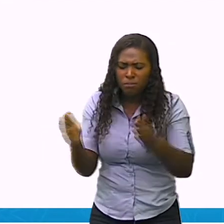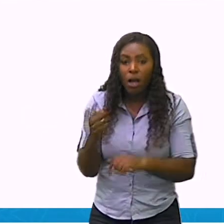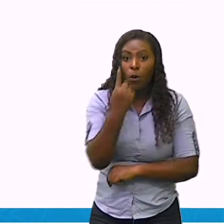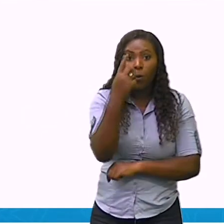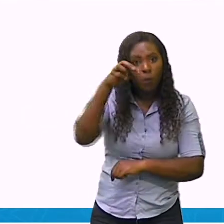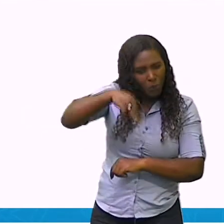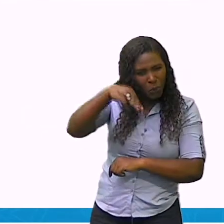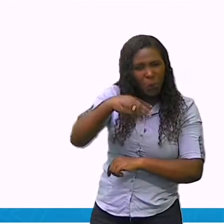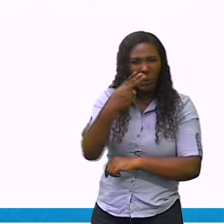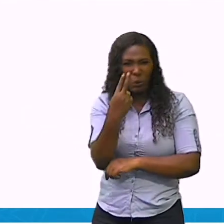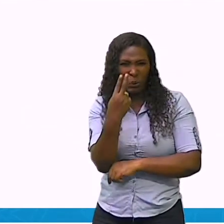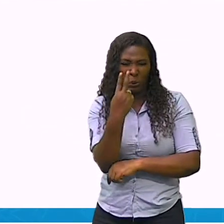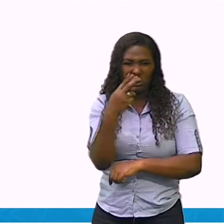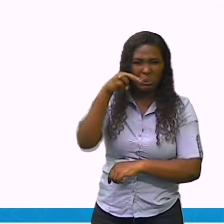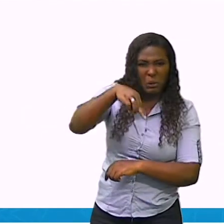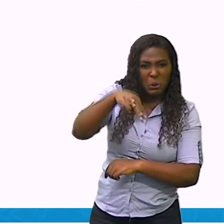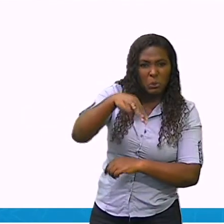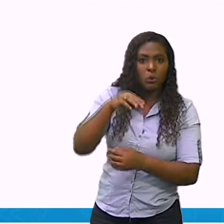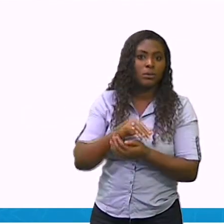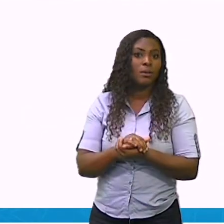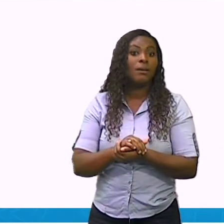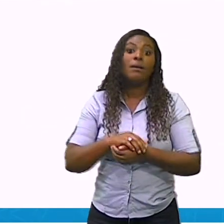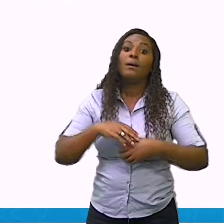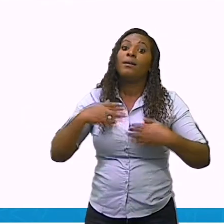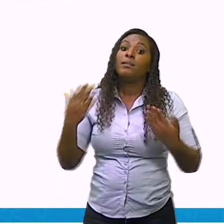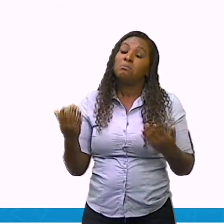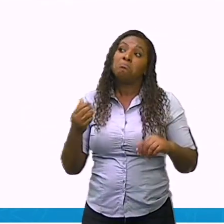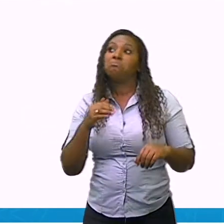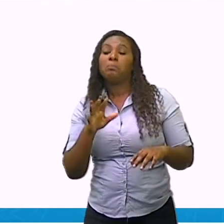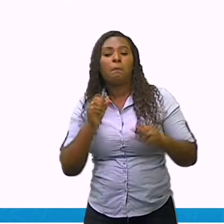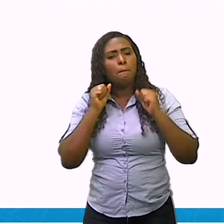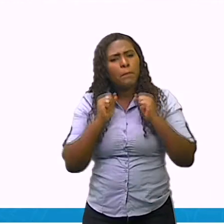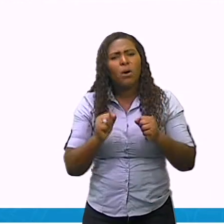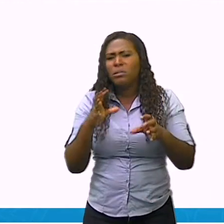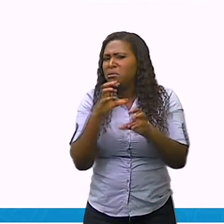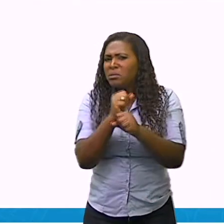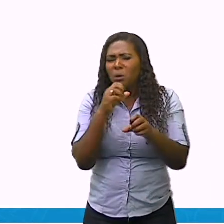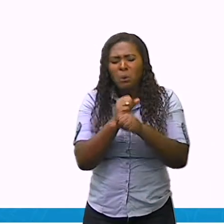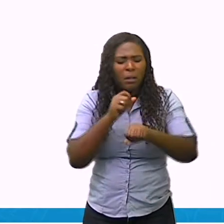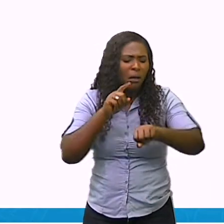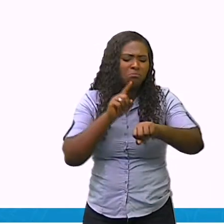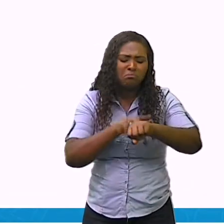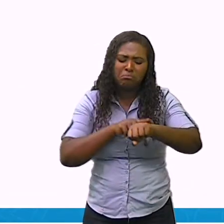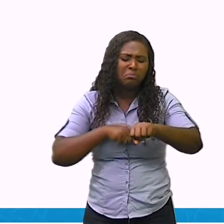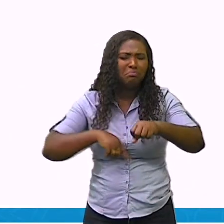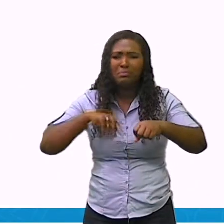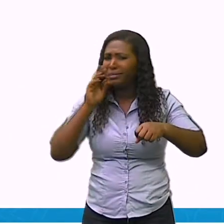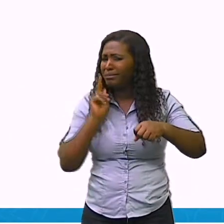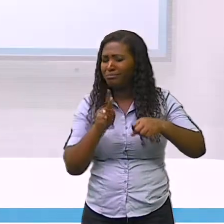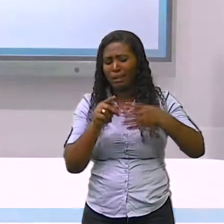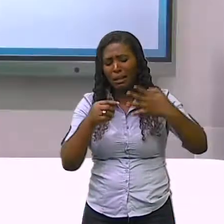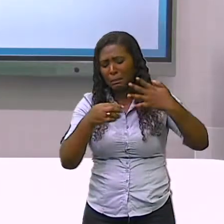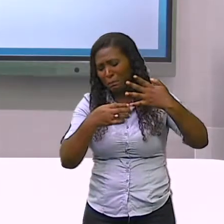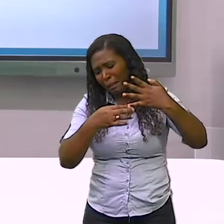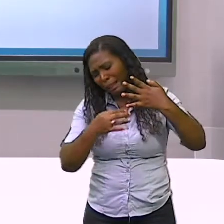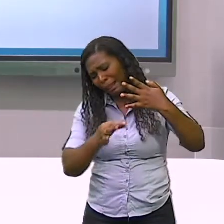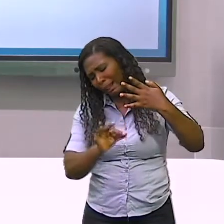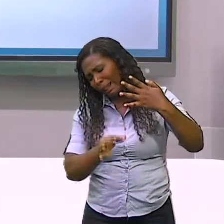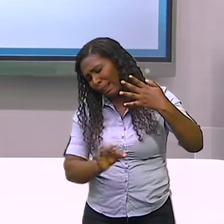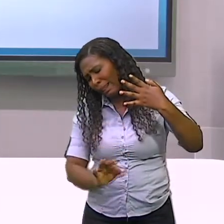calcular qual é o tempo, eu posso ficar a vida toda calculando. Mas aí eu posso expressar